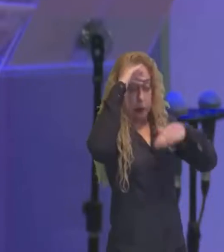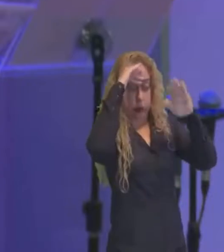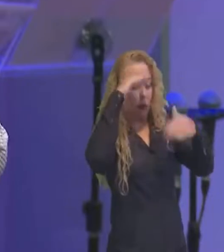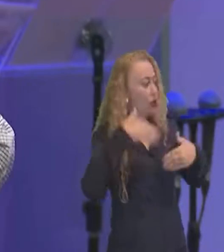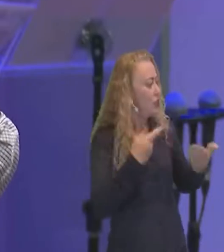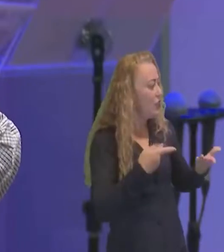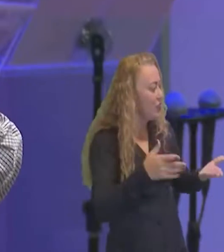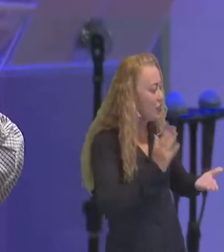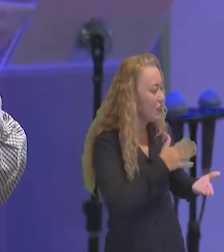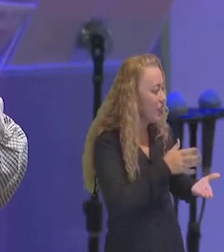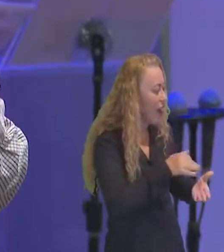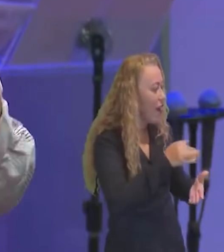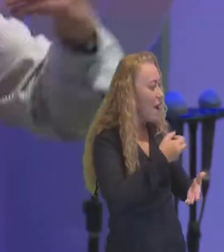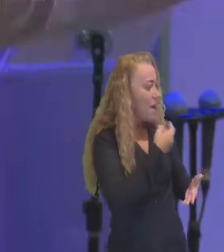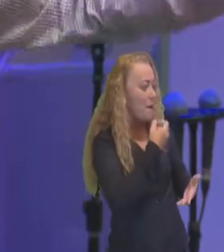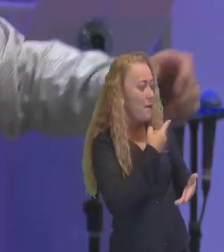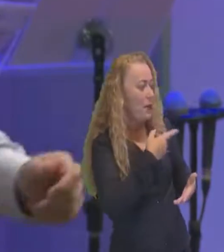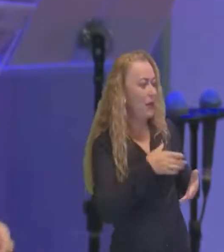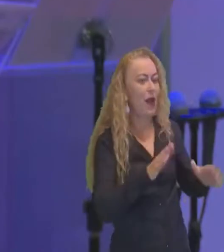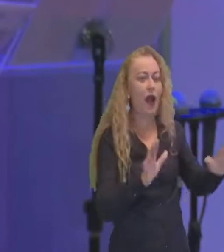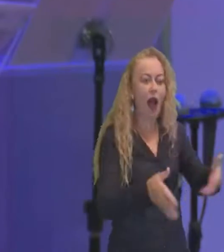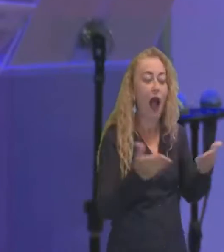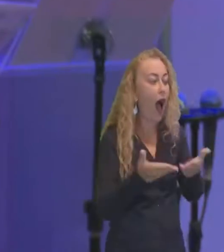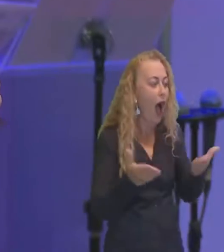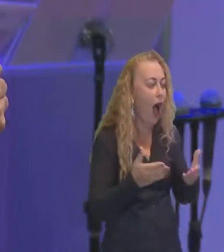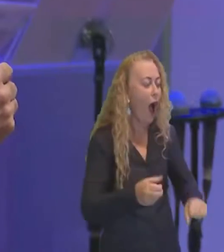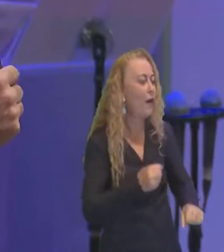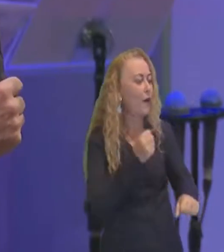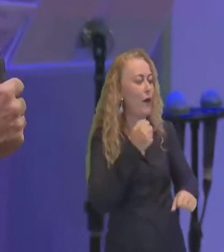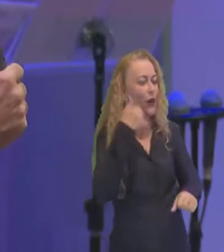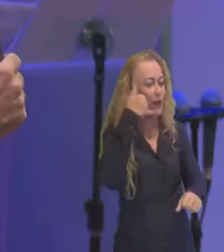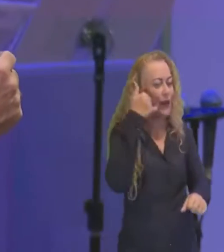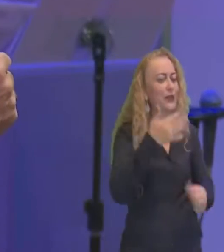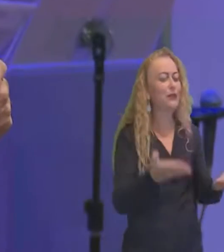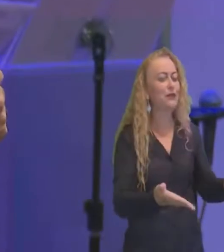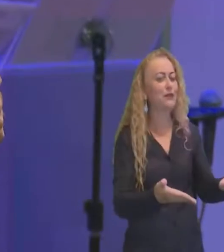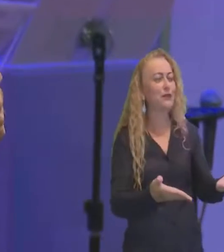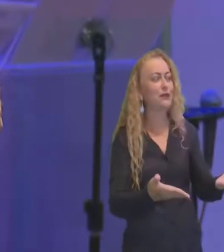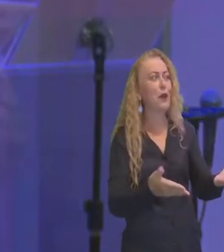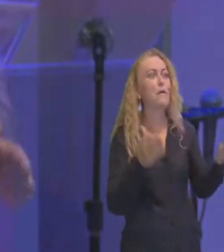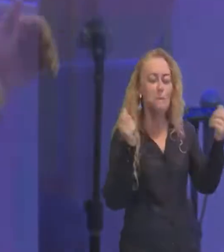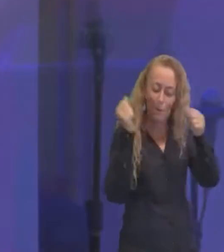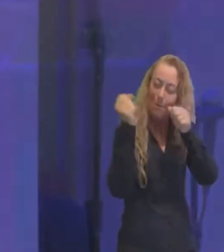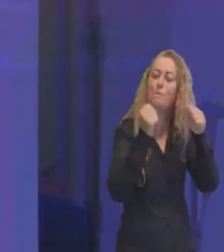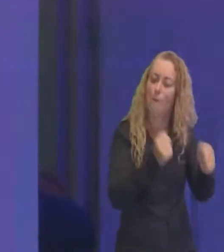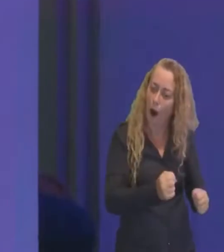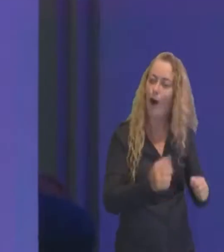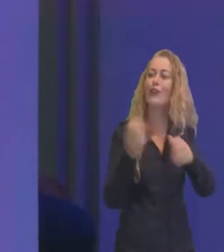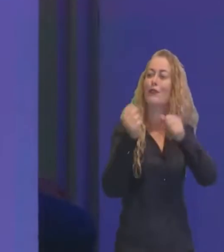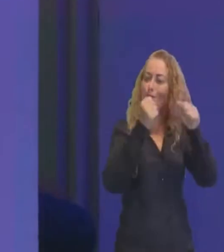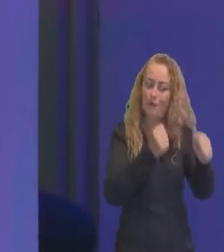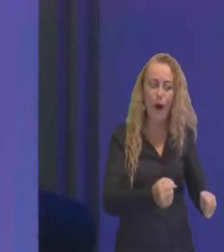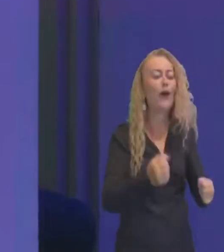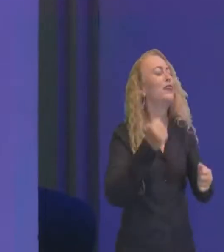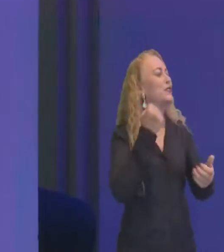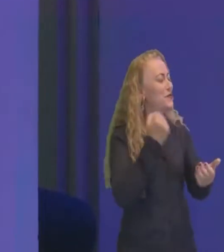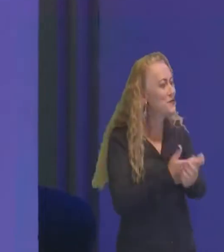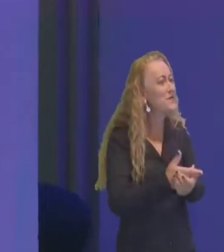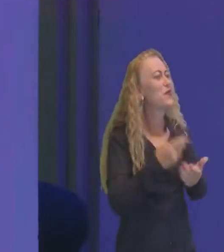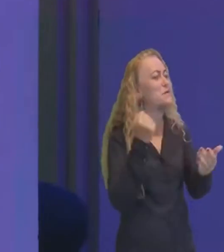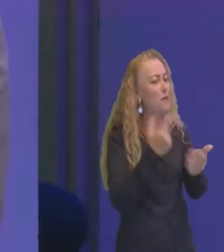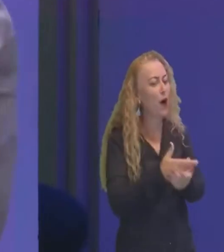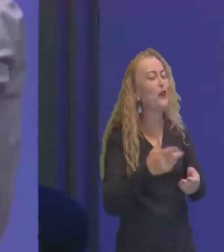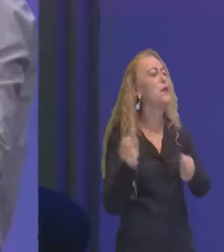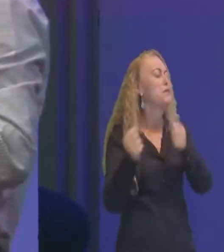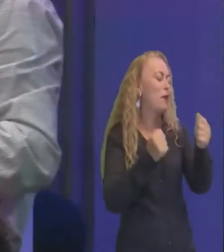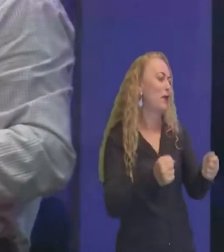Vocês já deram remédio? Não. Vou ligar para a farmácia agora. Pode ligar para a farmácia. E ligou para a farmácia